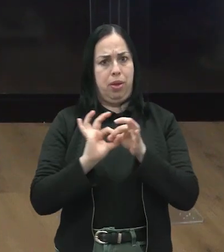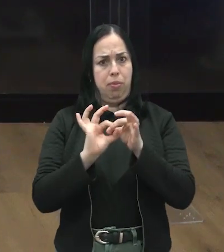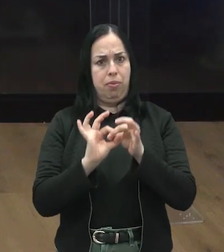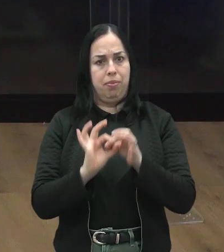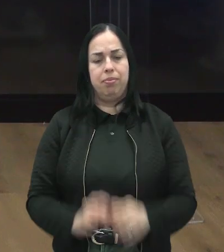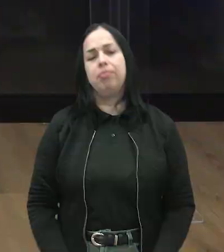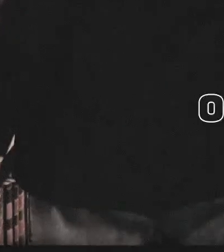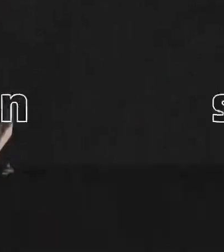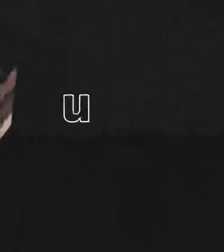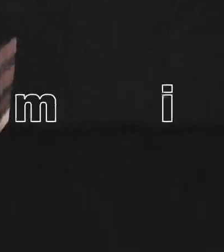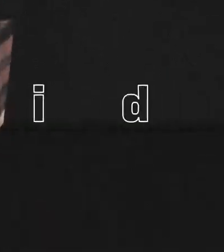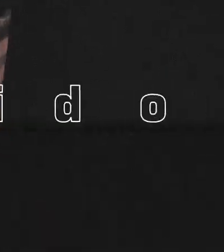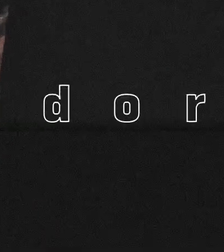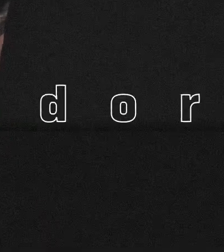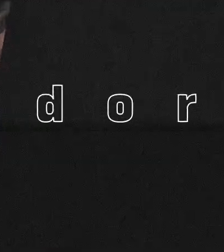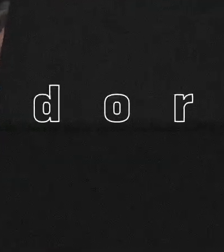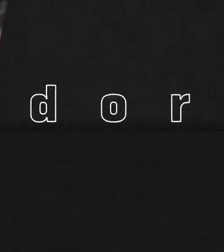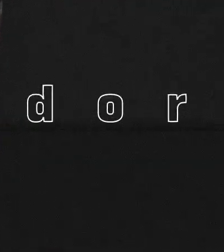estável. Vamos ver.